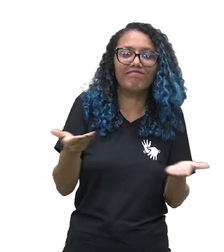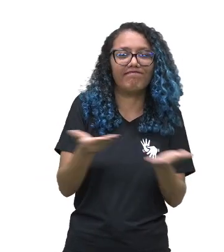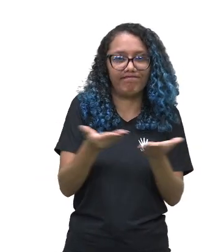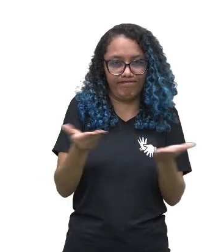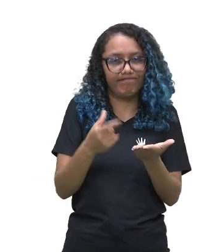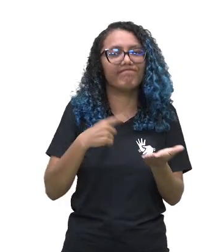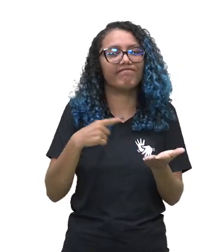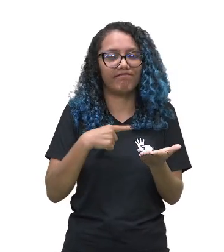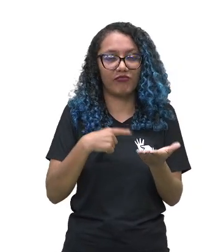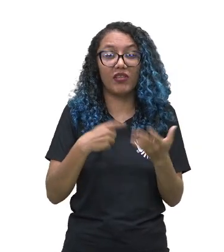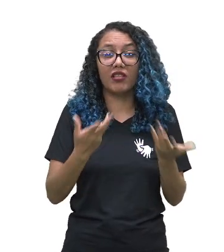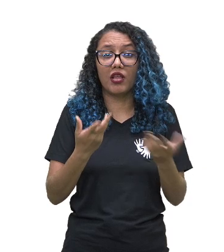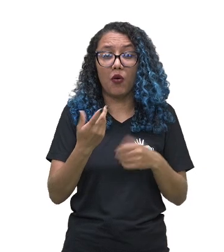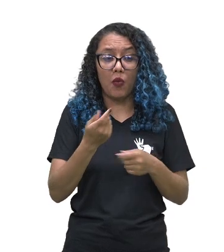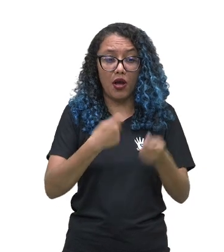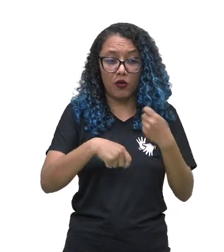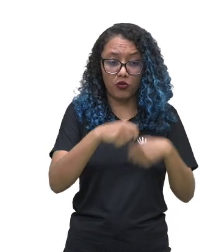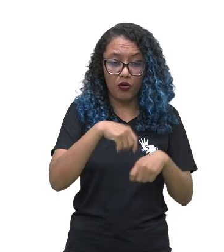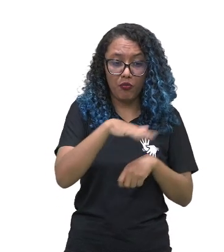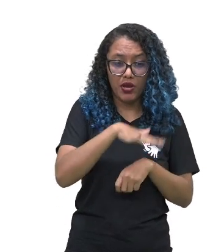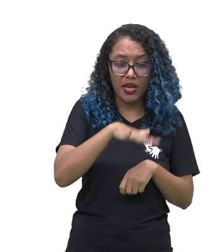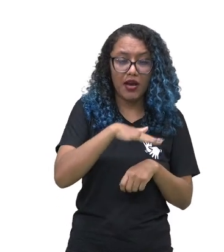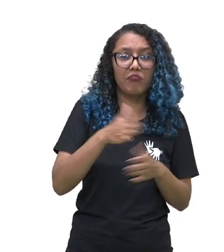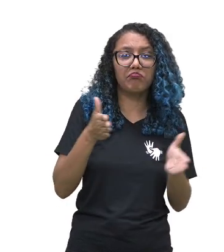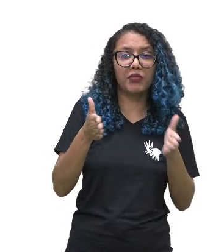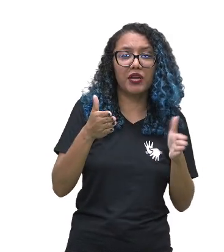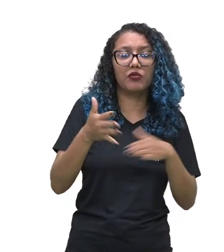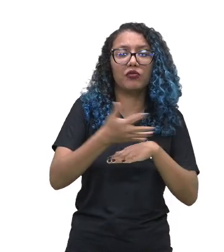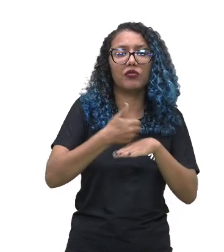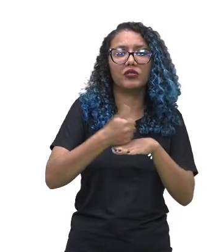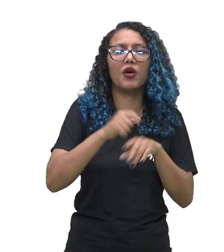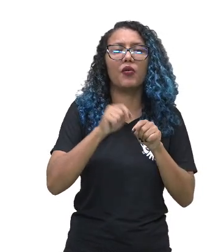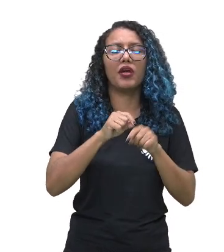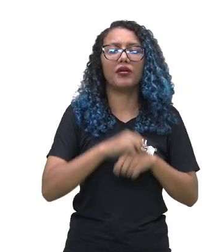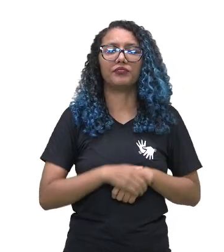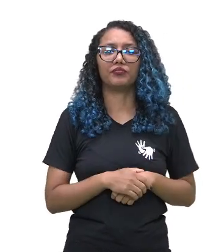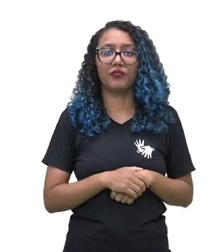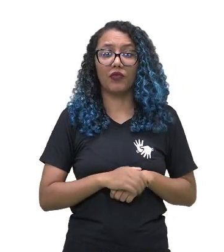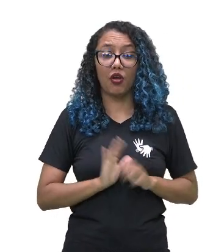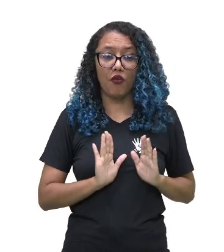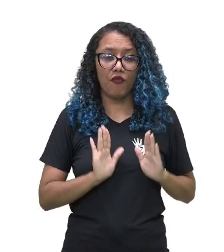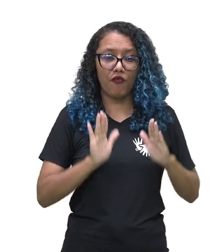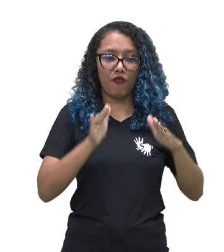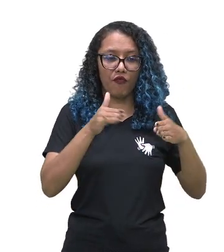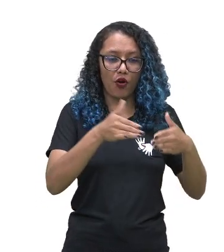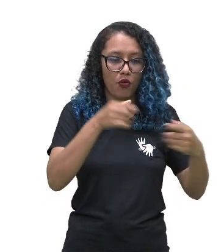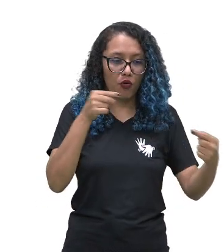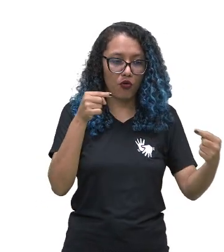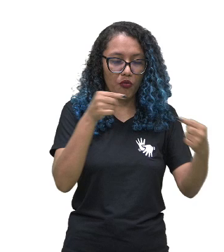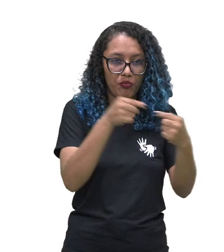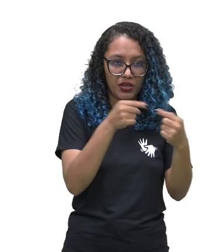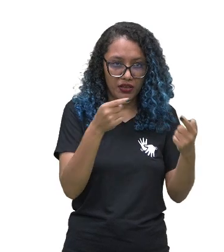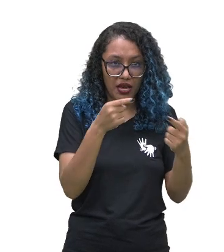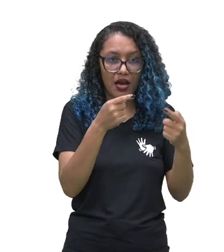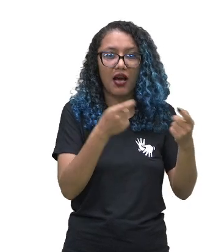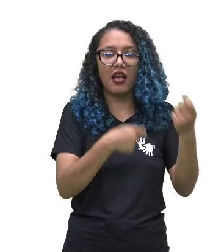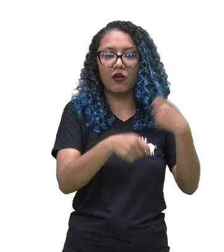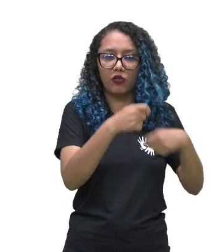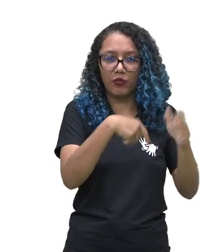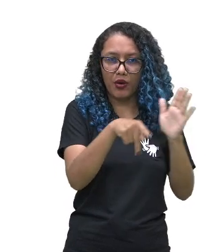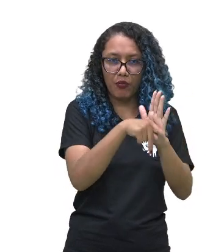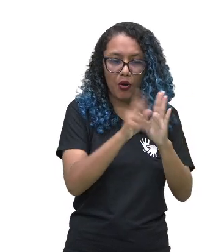economia, desde a colônia, não estava dirigida para as necessidades do mercado